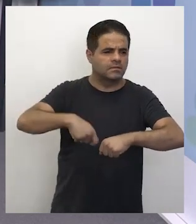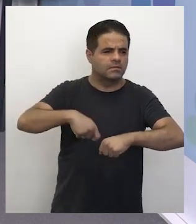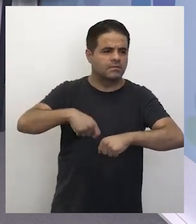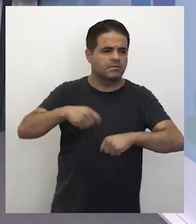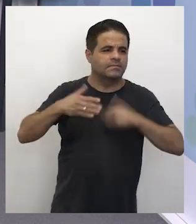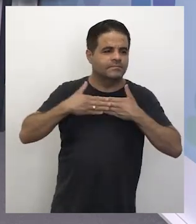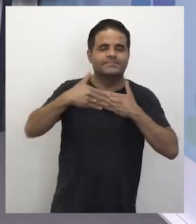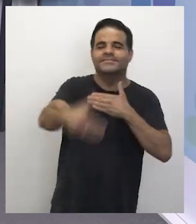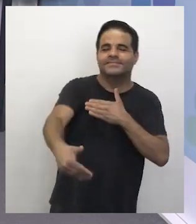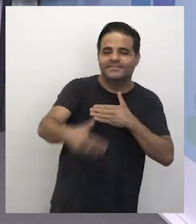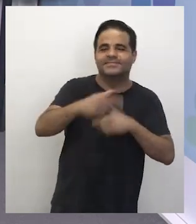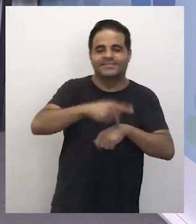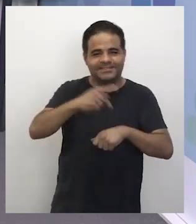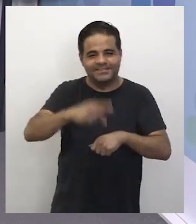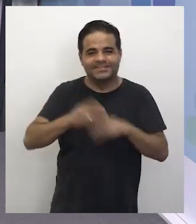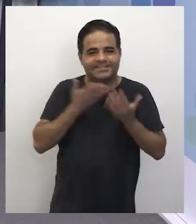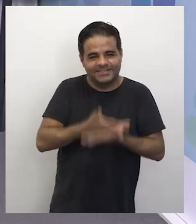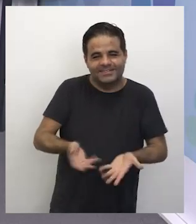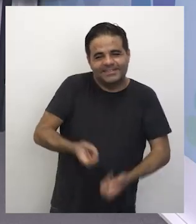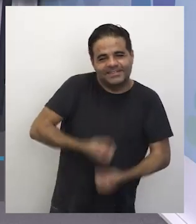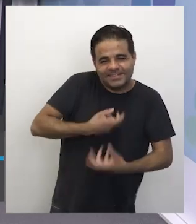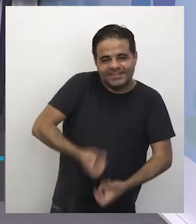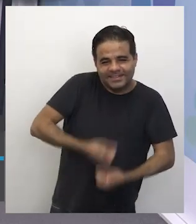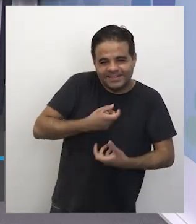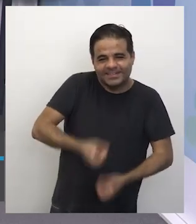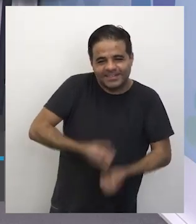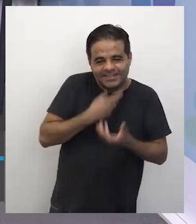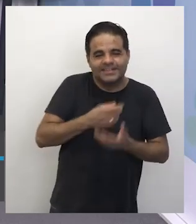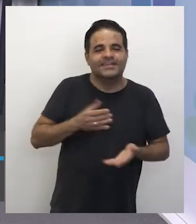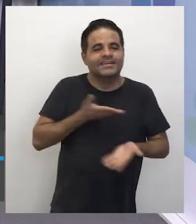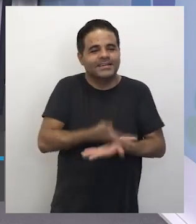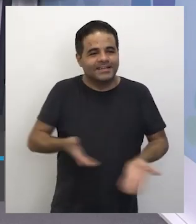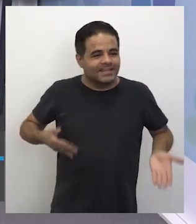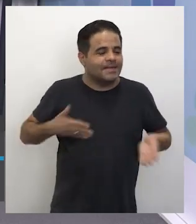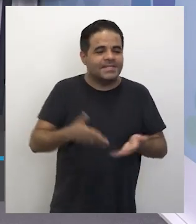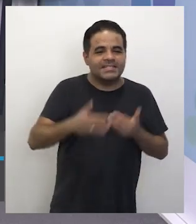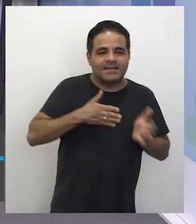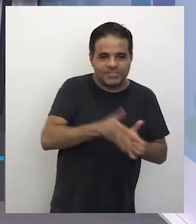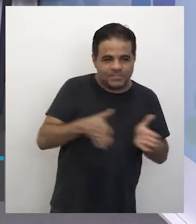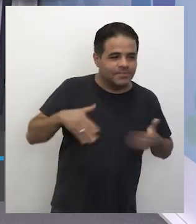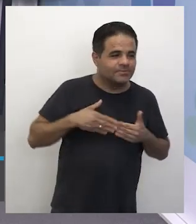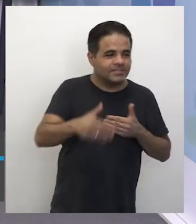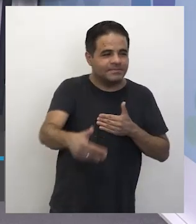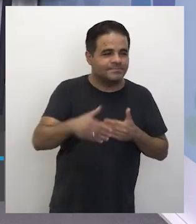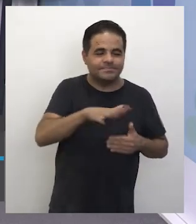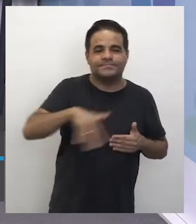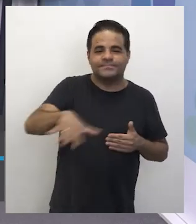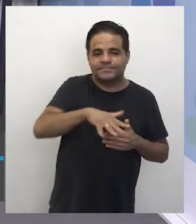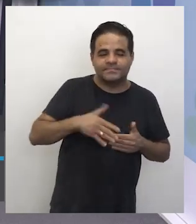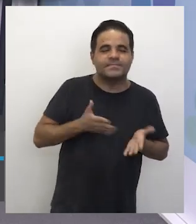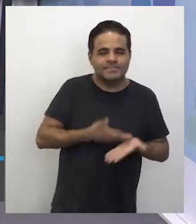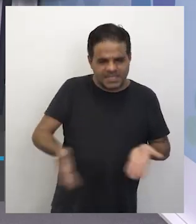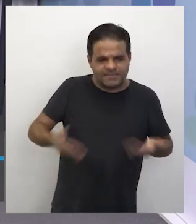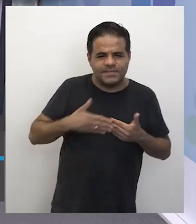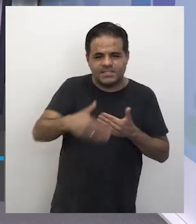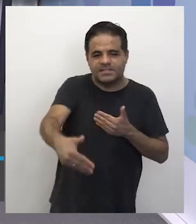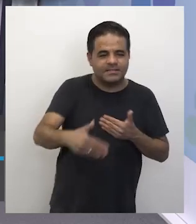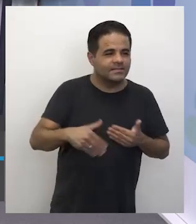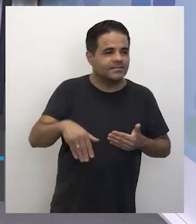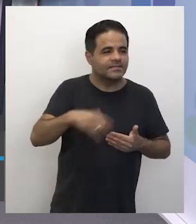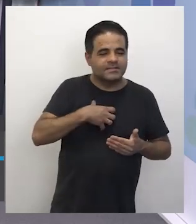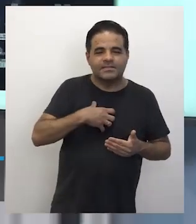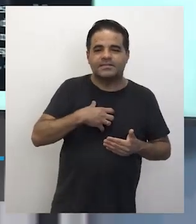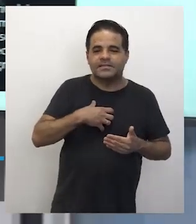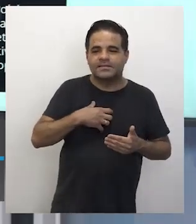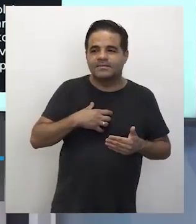Eu pensei no poema. Poema, você pode ler um poema sem estar com energia ali diretamente relacionada, né? Tá certo. Bacana. O